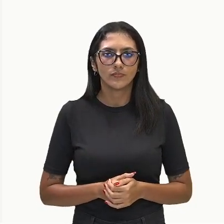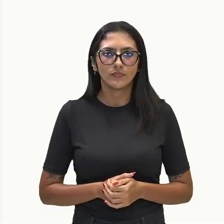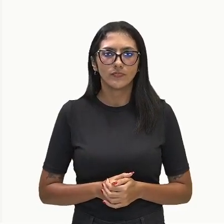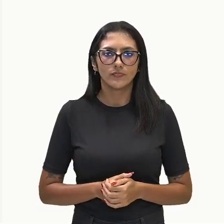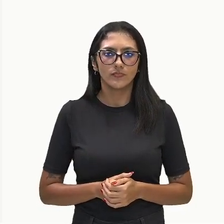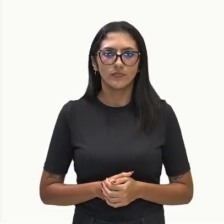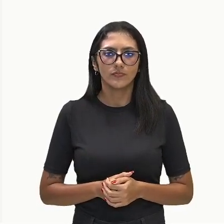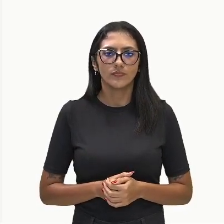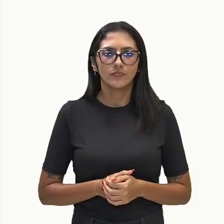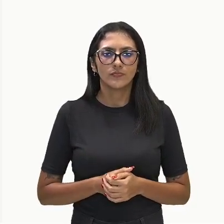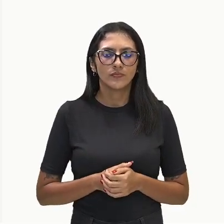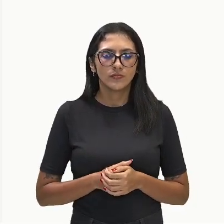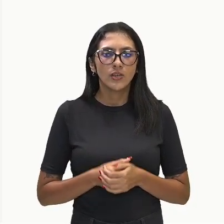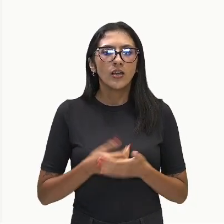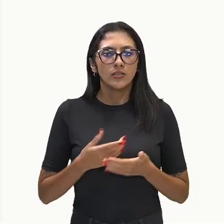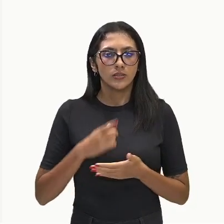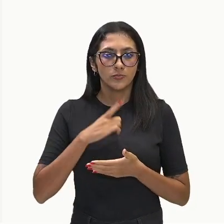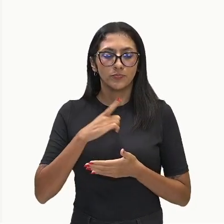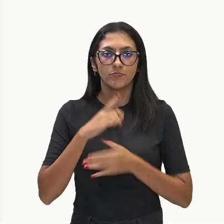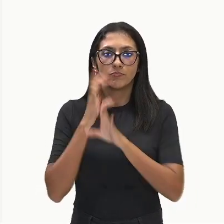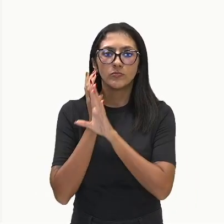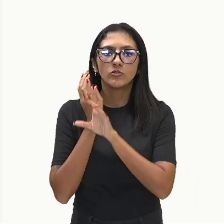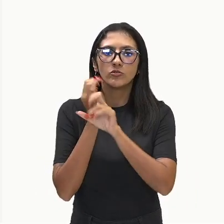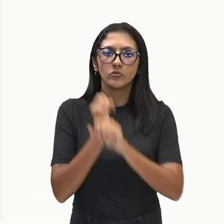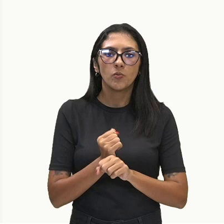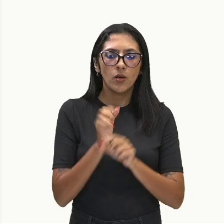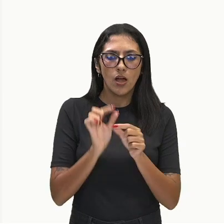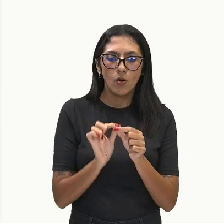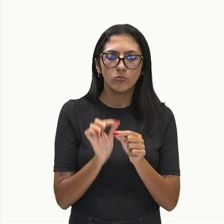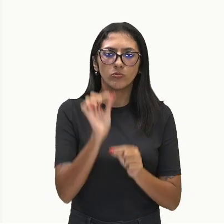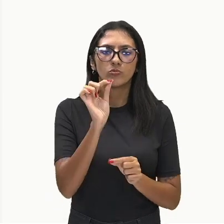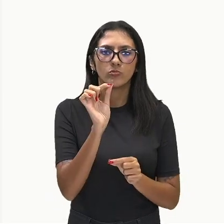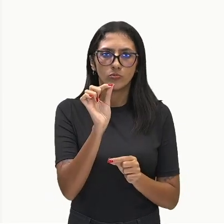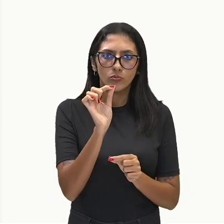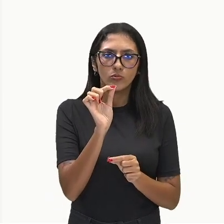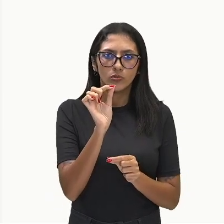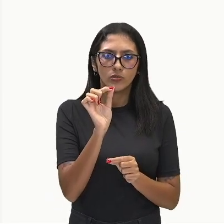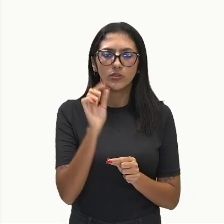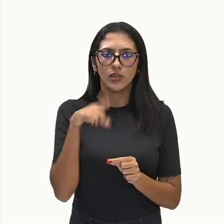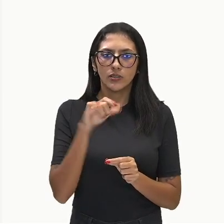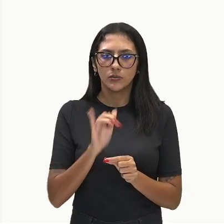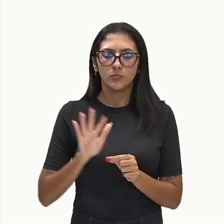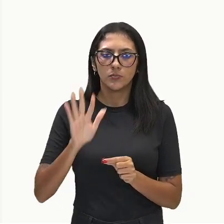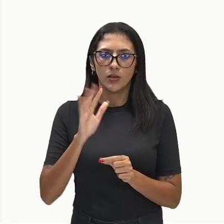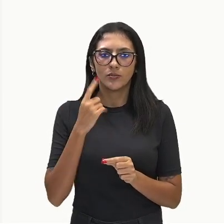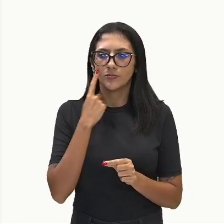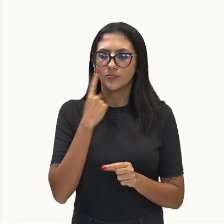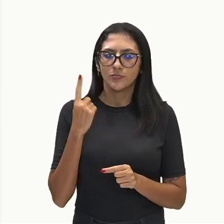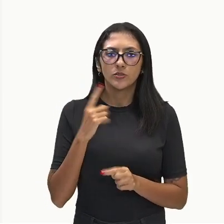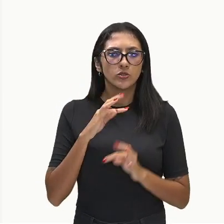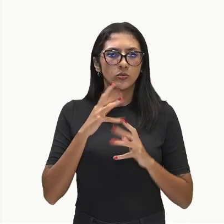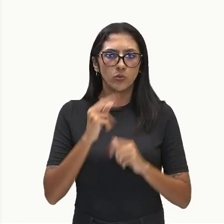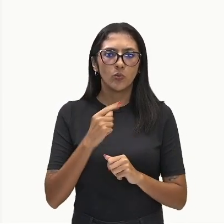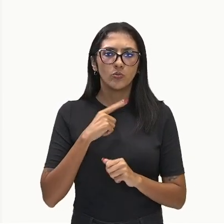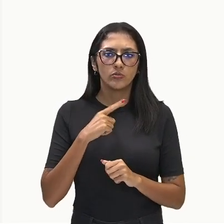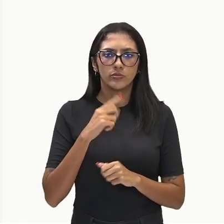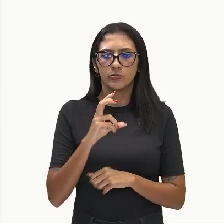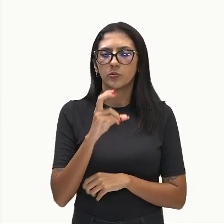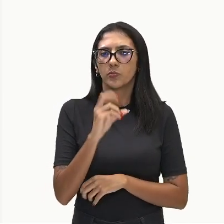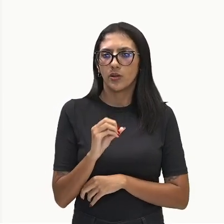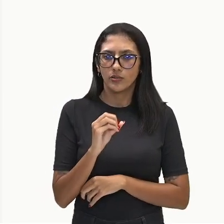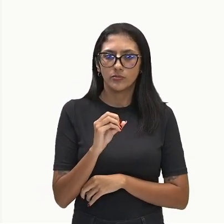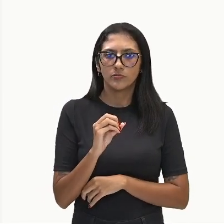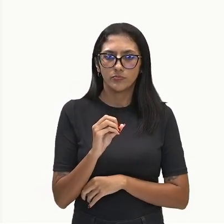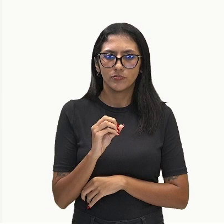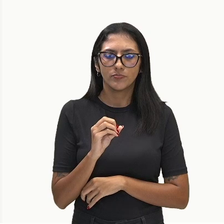Então, para calcular a altura desse triângulo, ó, os lados do triângulo todos são iguais a 50, então é um